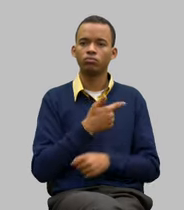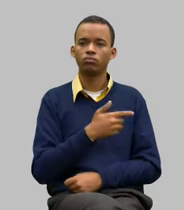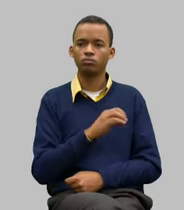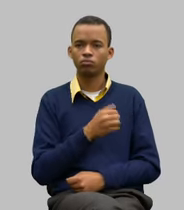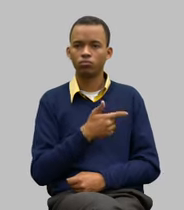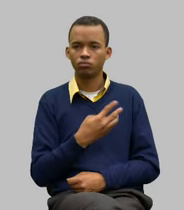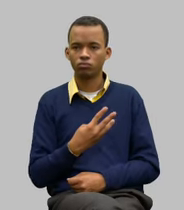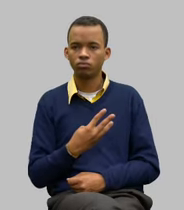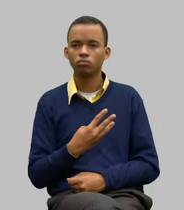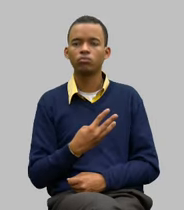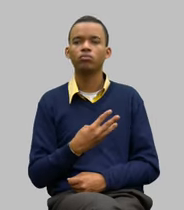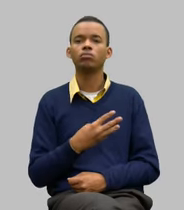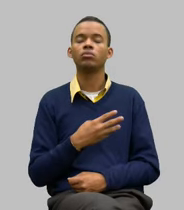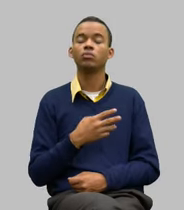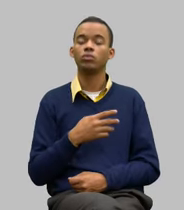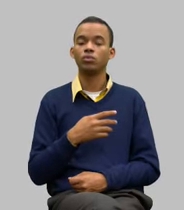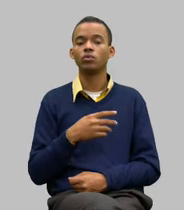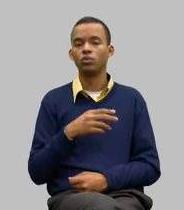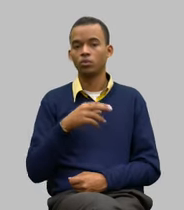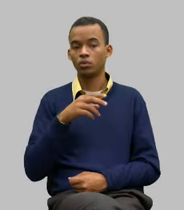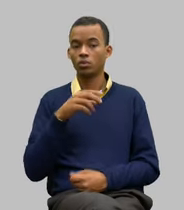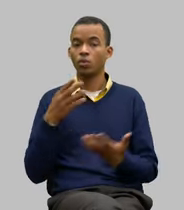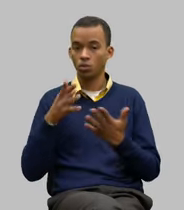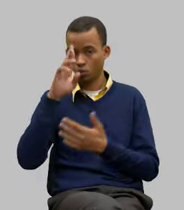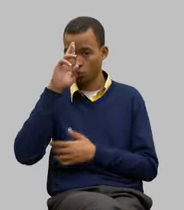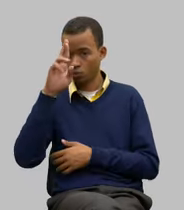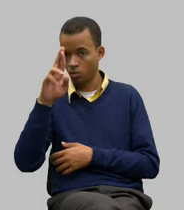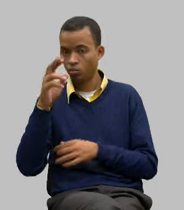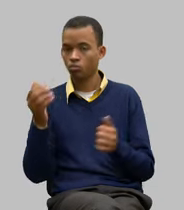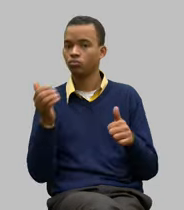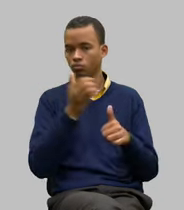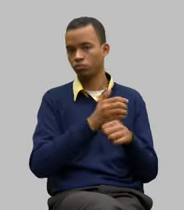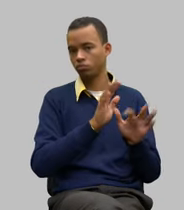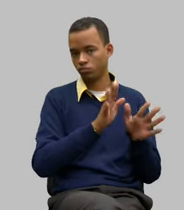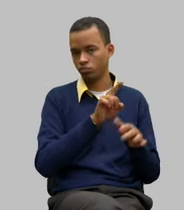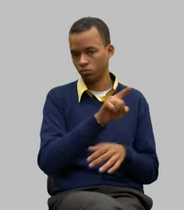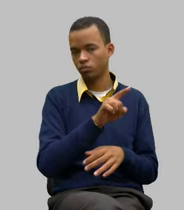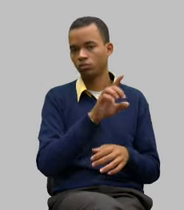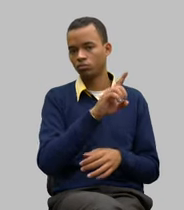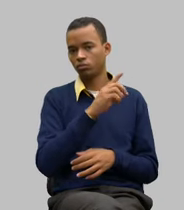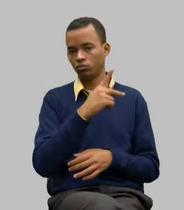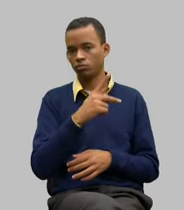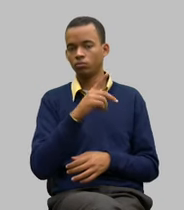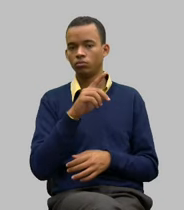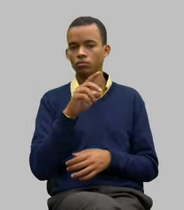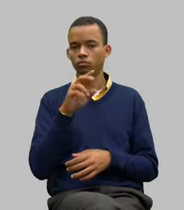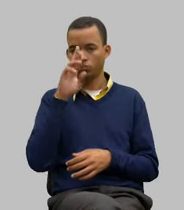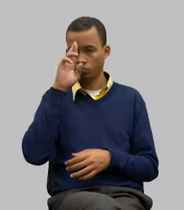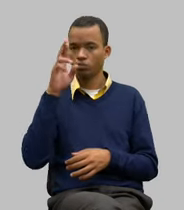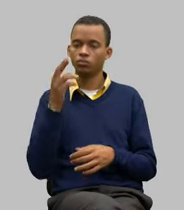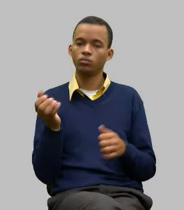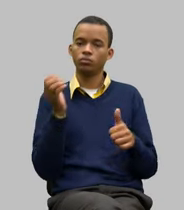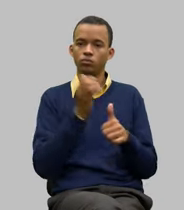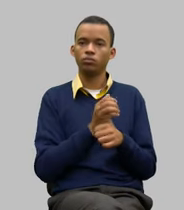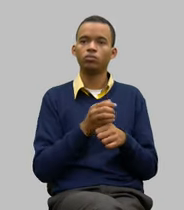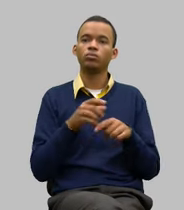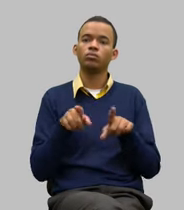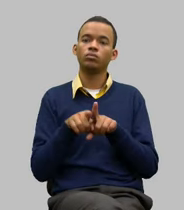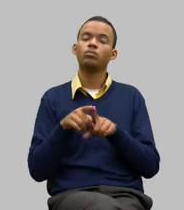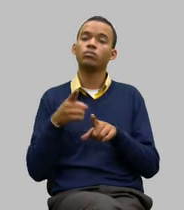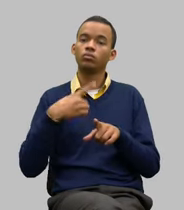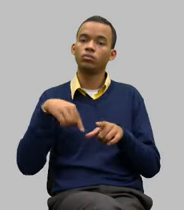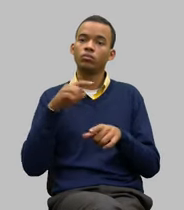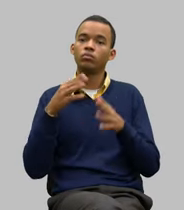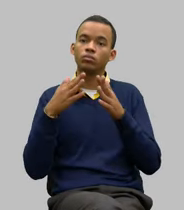atual diretor do depen sendo instaurado a investigação preliminar comul número perante o l de correção administrativa da Sejus razão pela qual